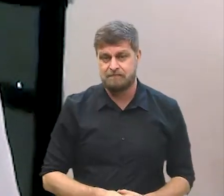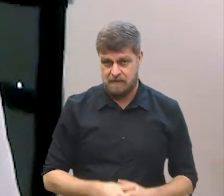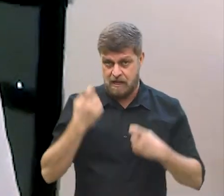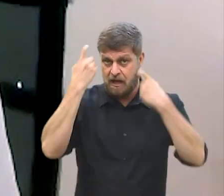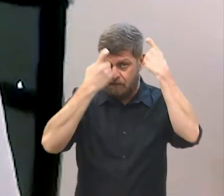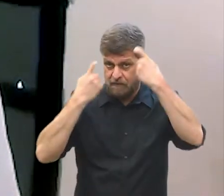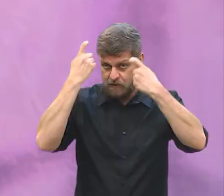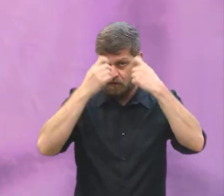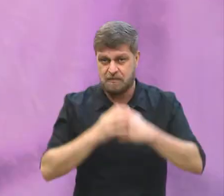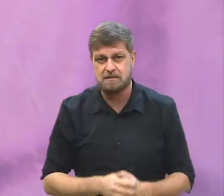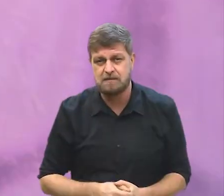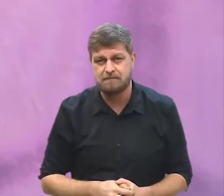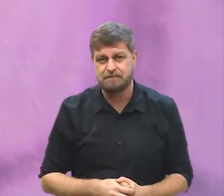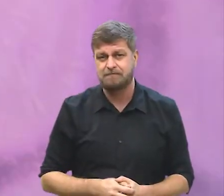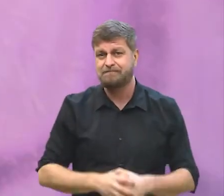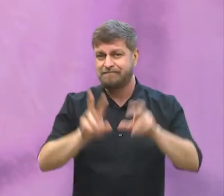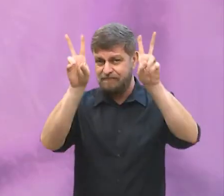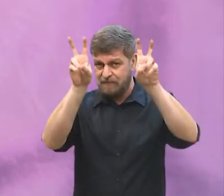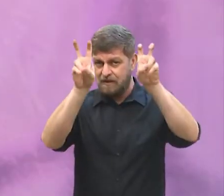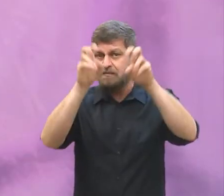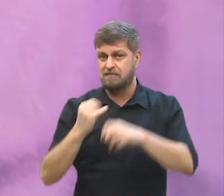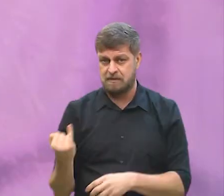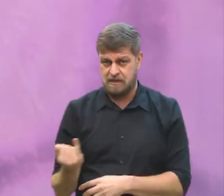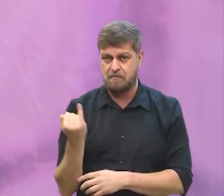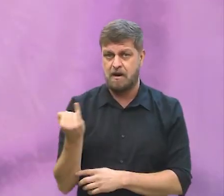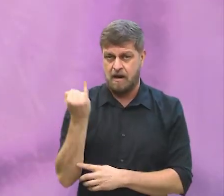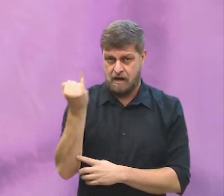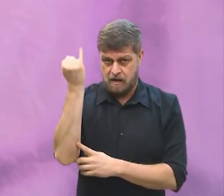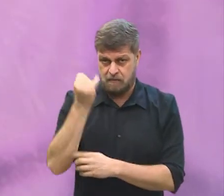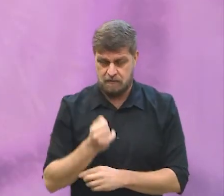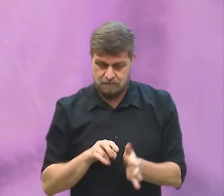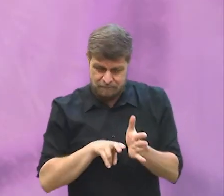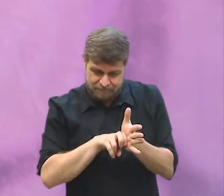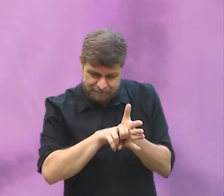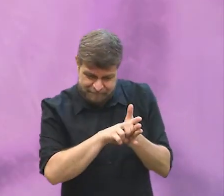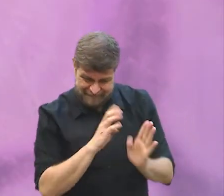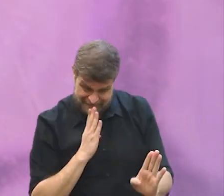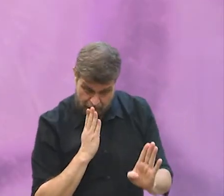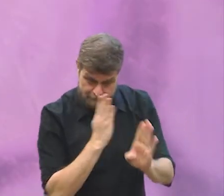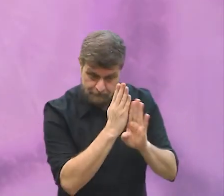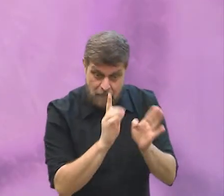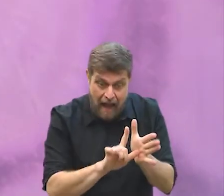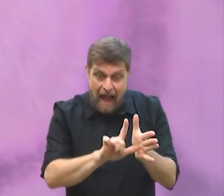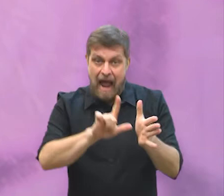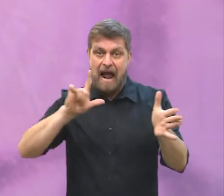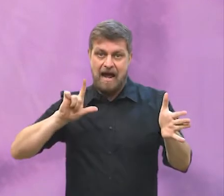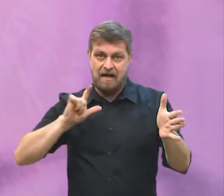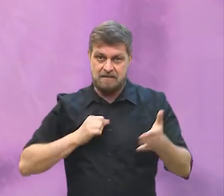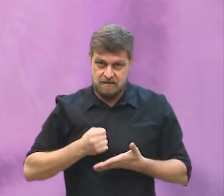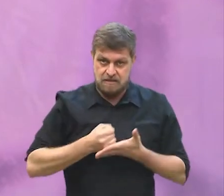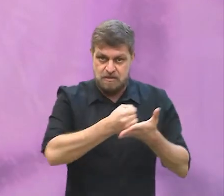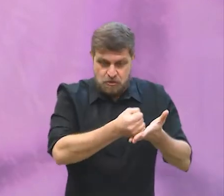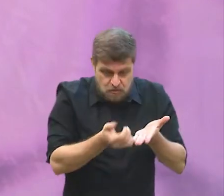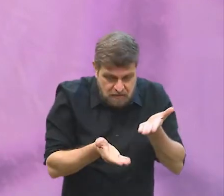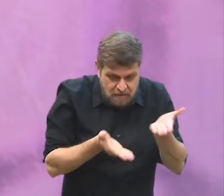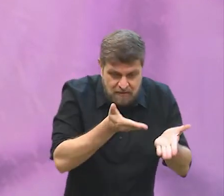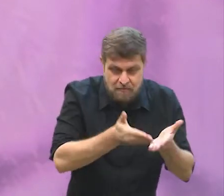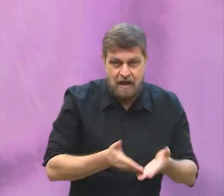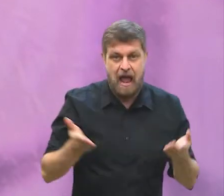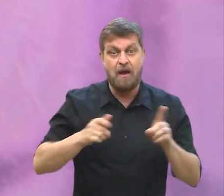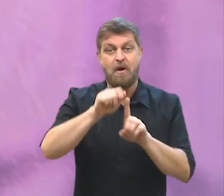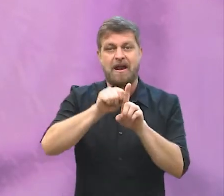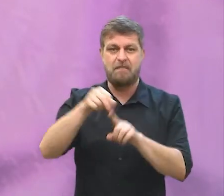Isso, é isso que a gente está explicando, né? Que como esse fluxo ele está separado, está na hora dos pacientes. O que a gente está vendo? Um